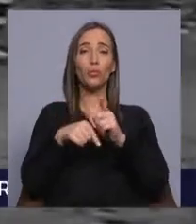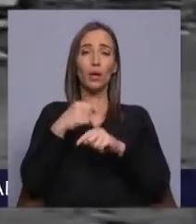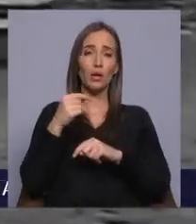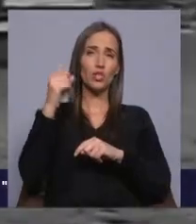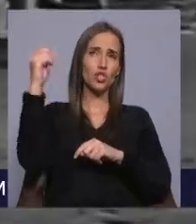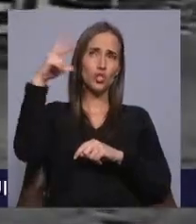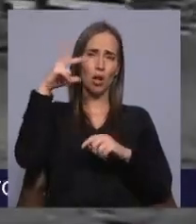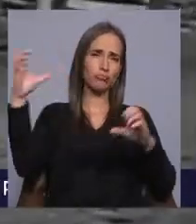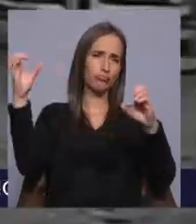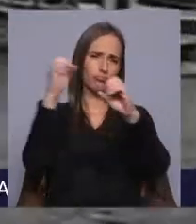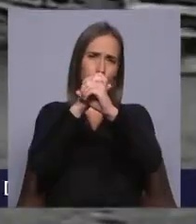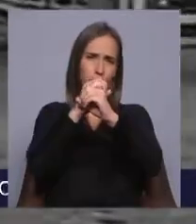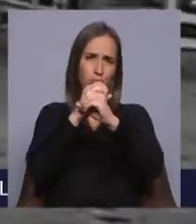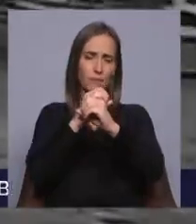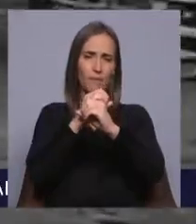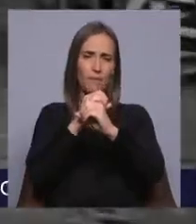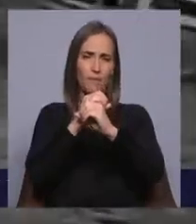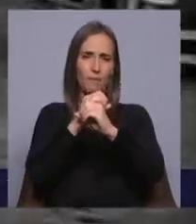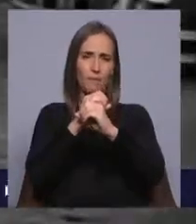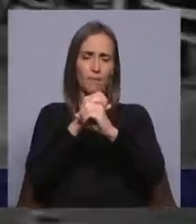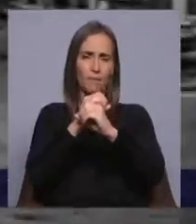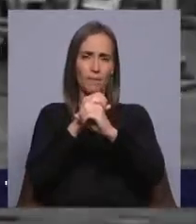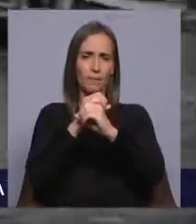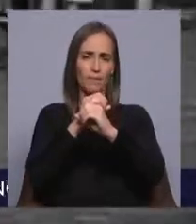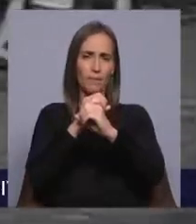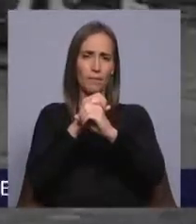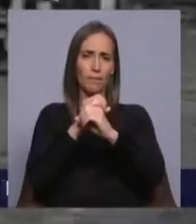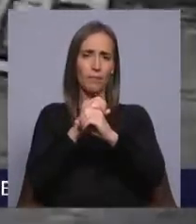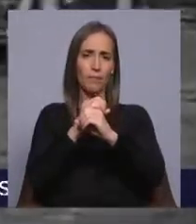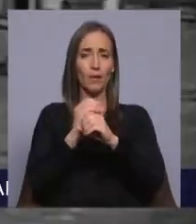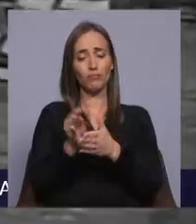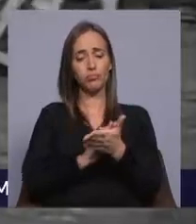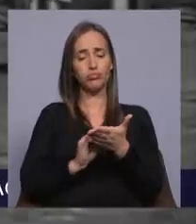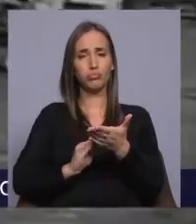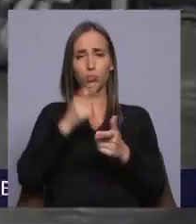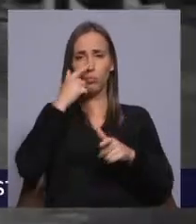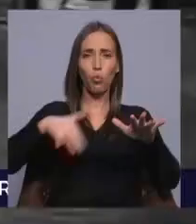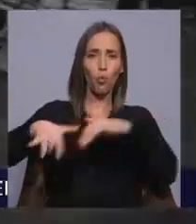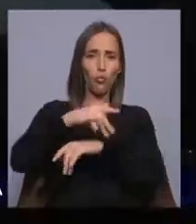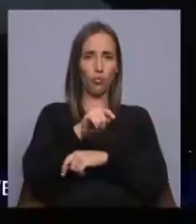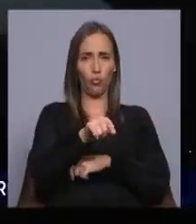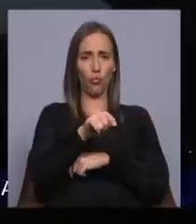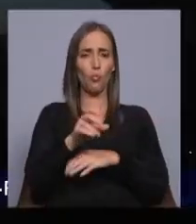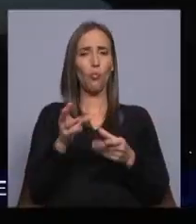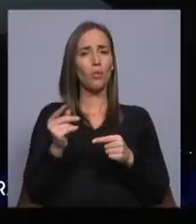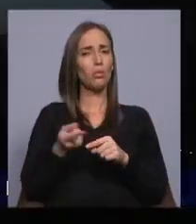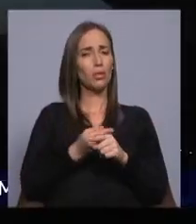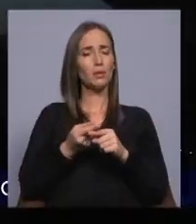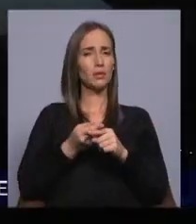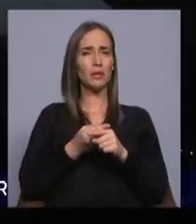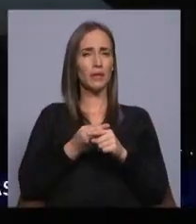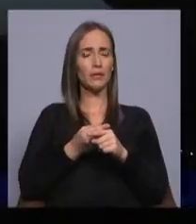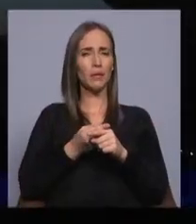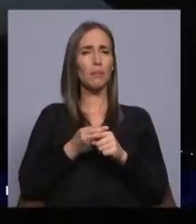total que foi descrito então desta maneira por este povo. É muito interessante, eles não marcaram